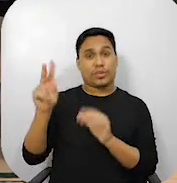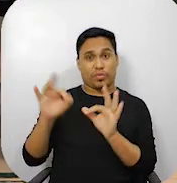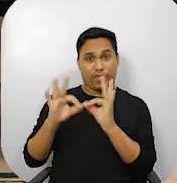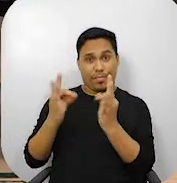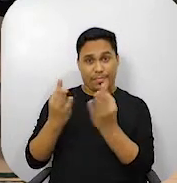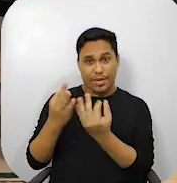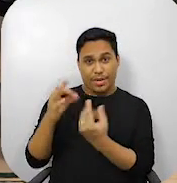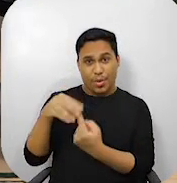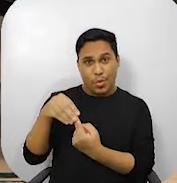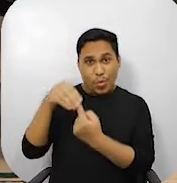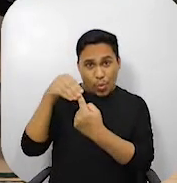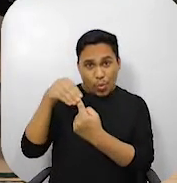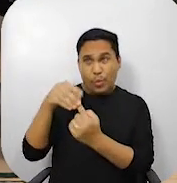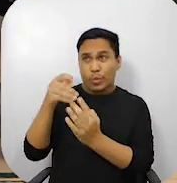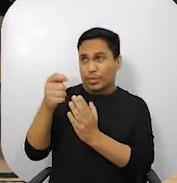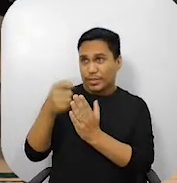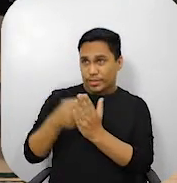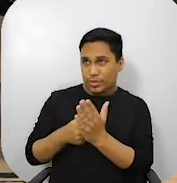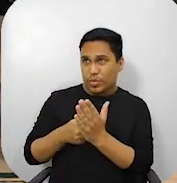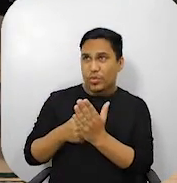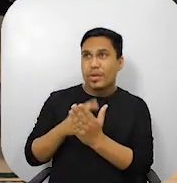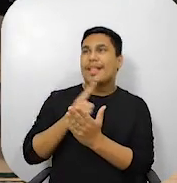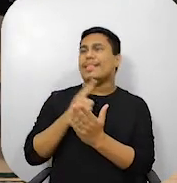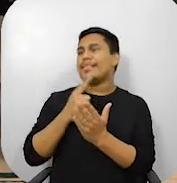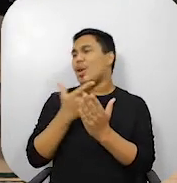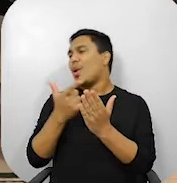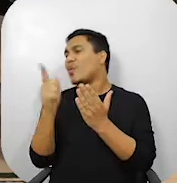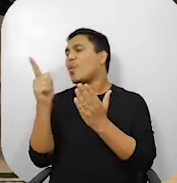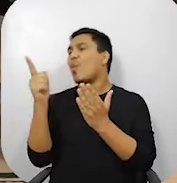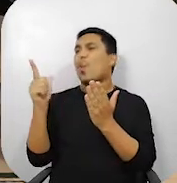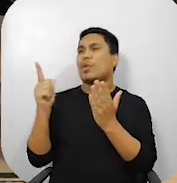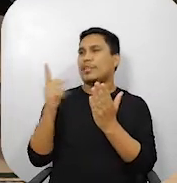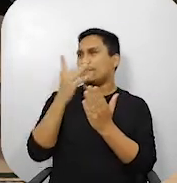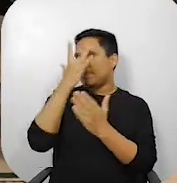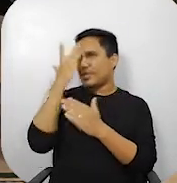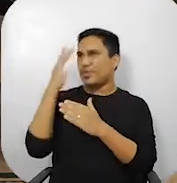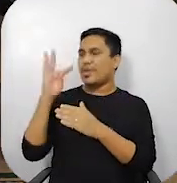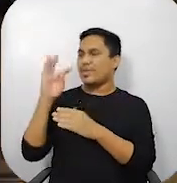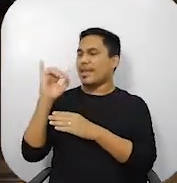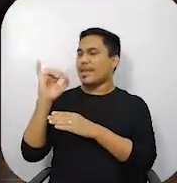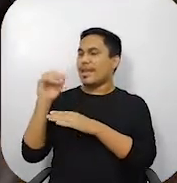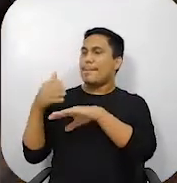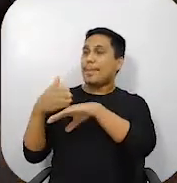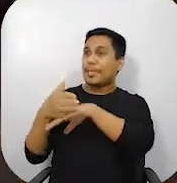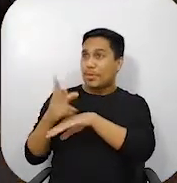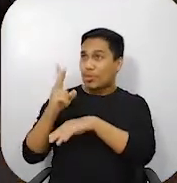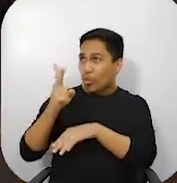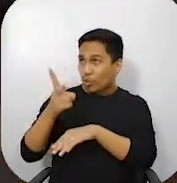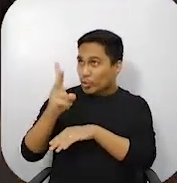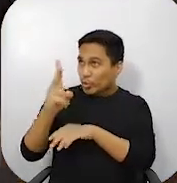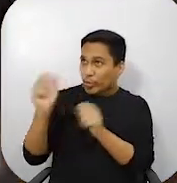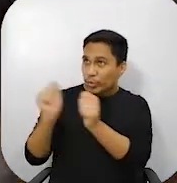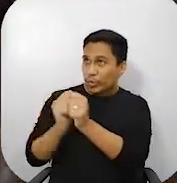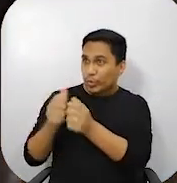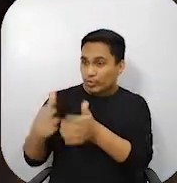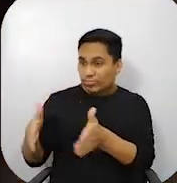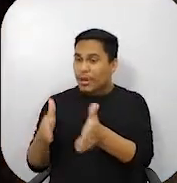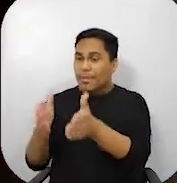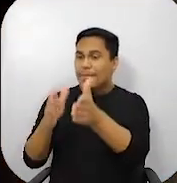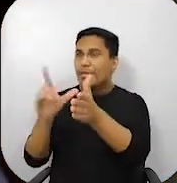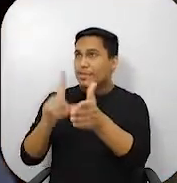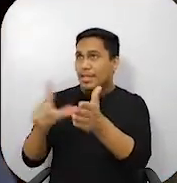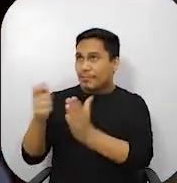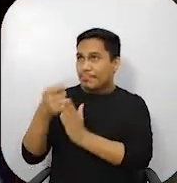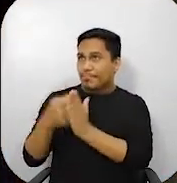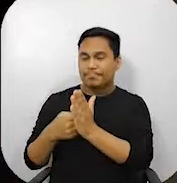escritora dessas pessoas que participaram da Teia quantos enveredaram para esse caminho esse meu irmão também que ele